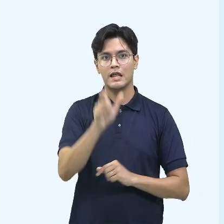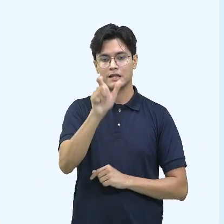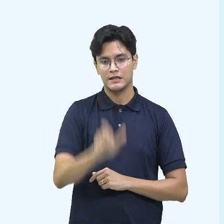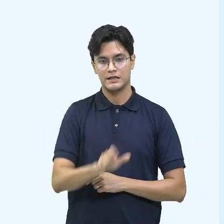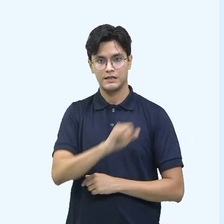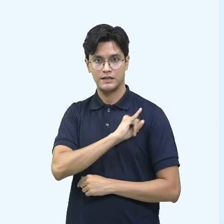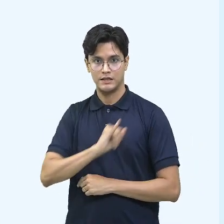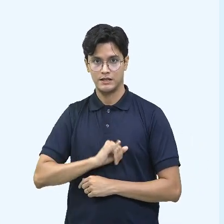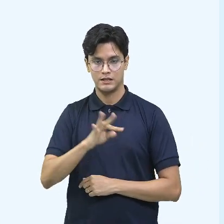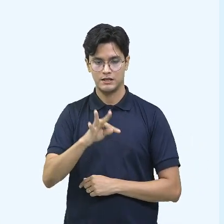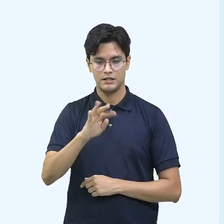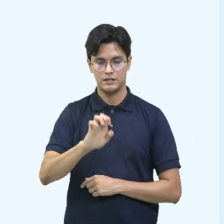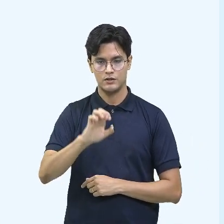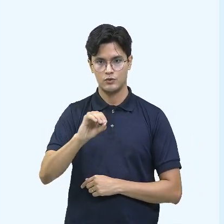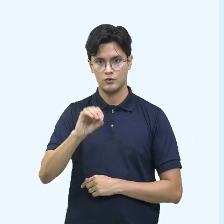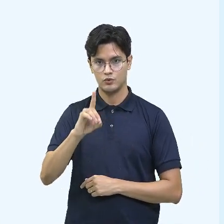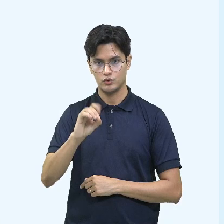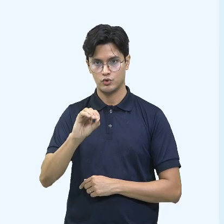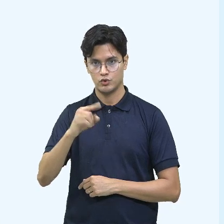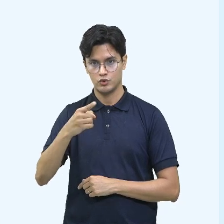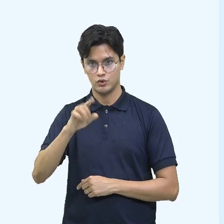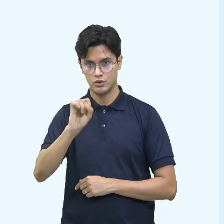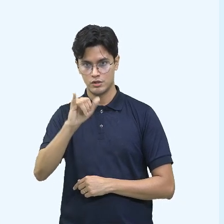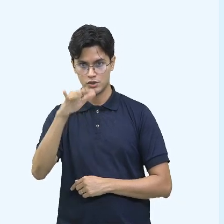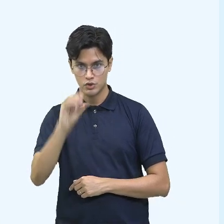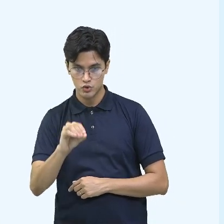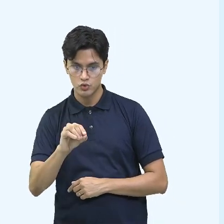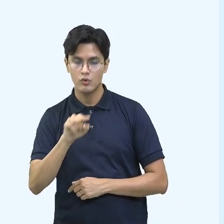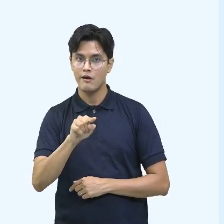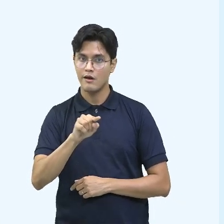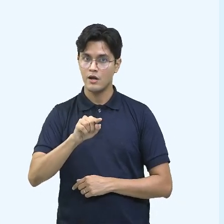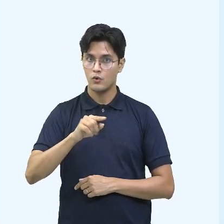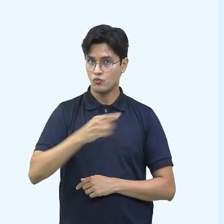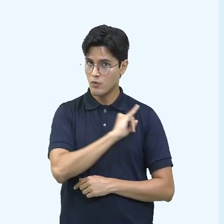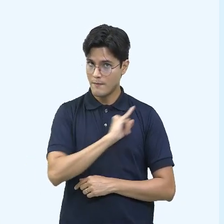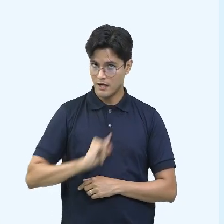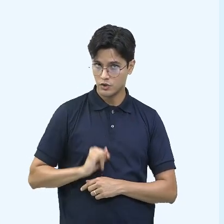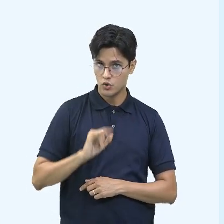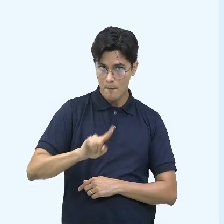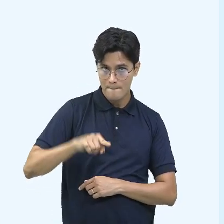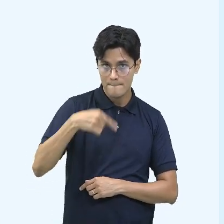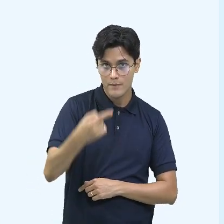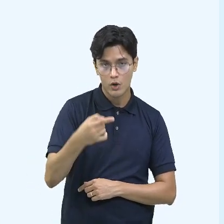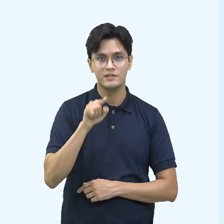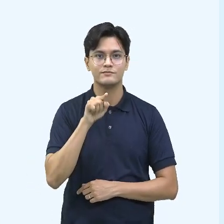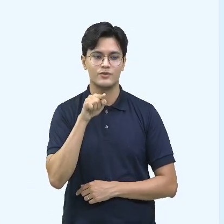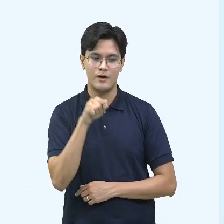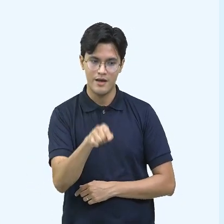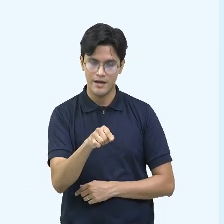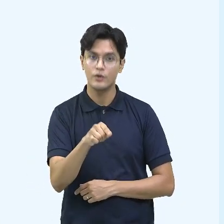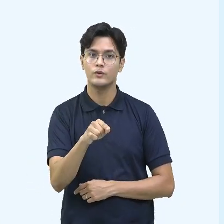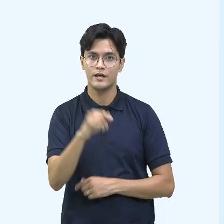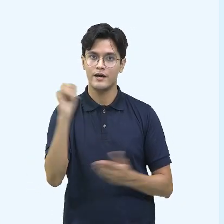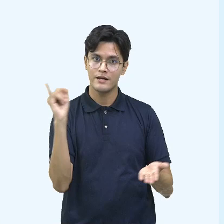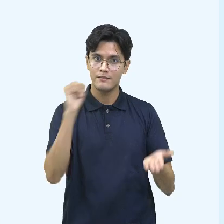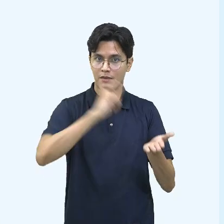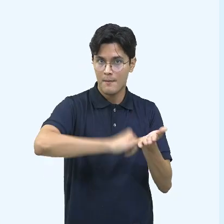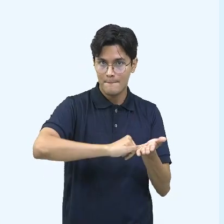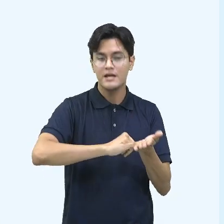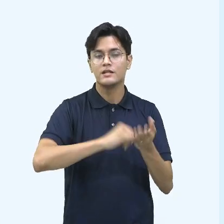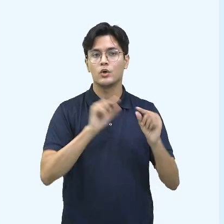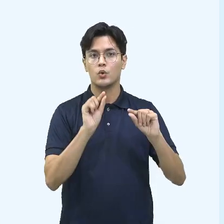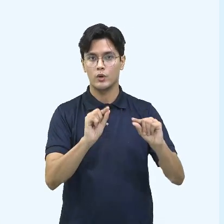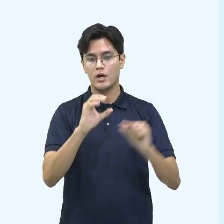né? Aí sim, o Teodósio implementa a divisão entre Ocidente